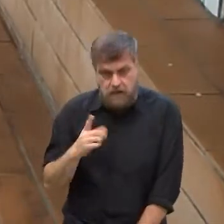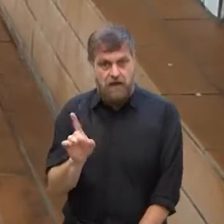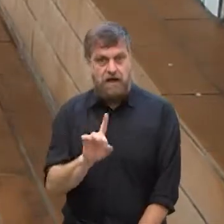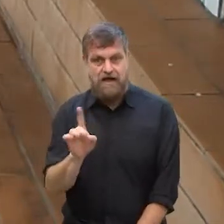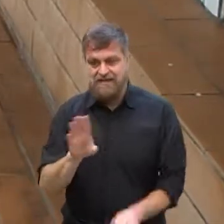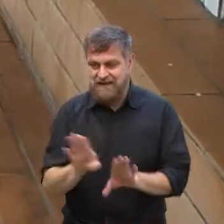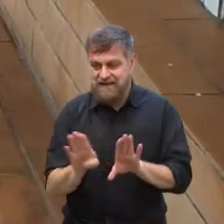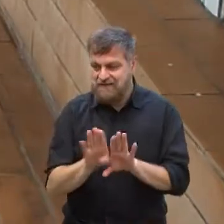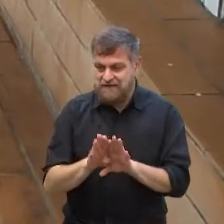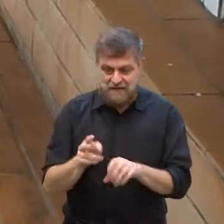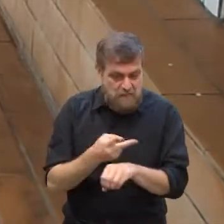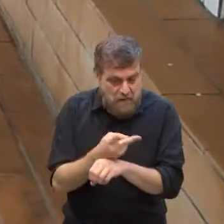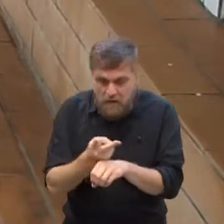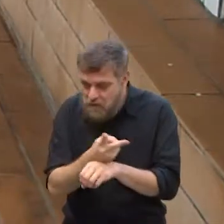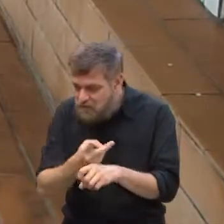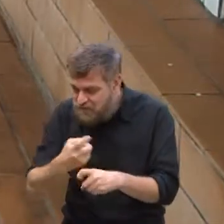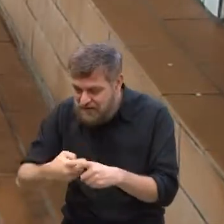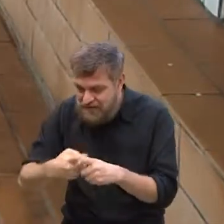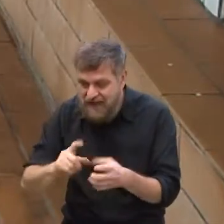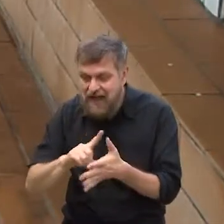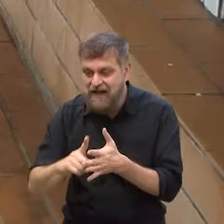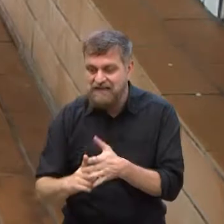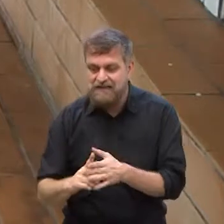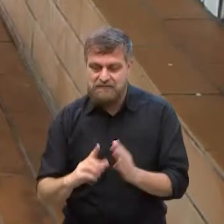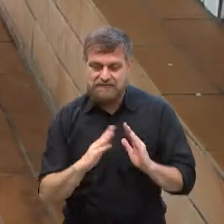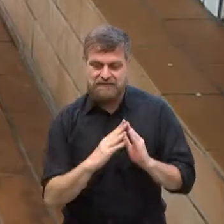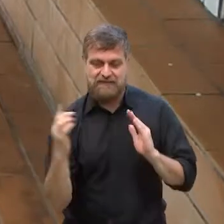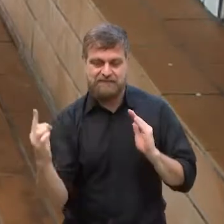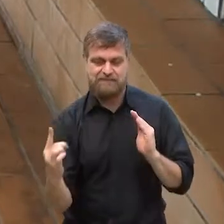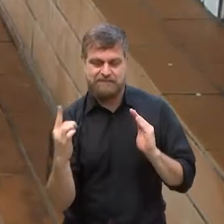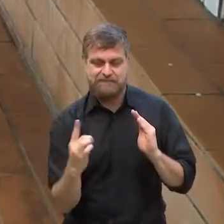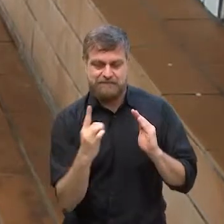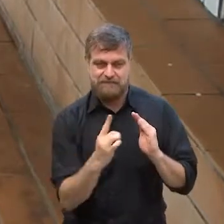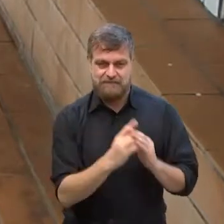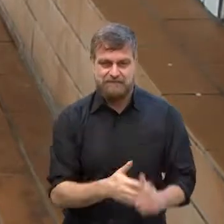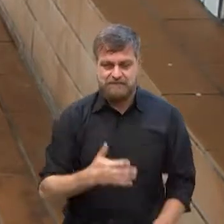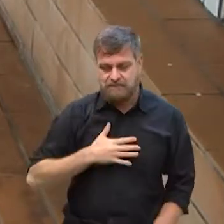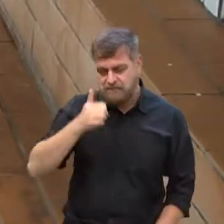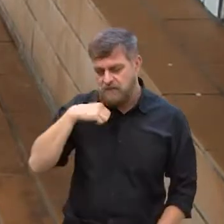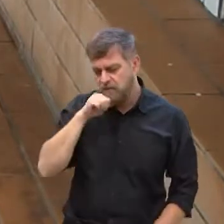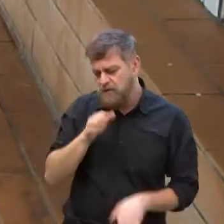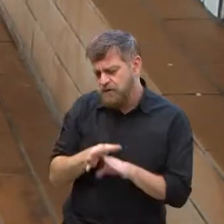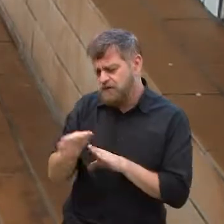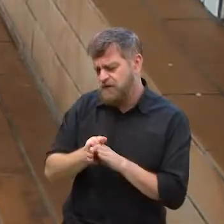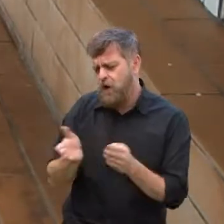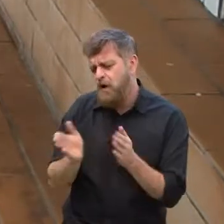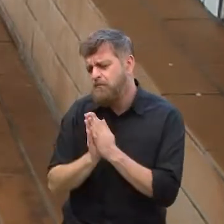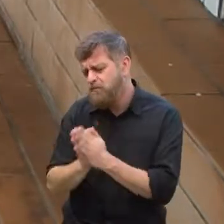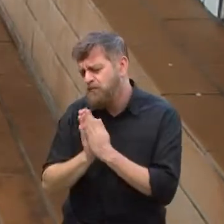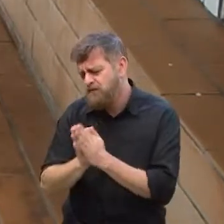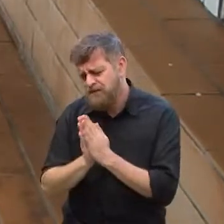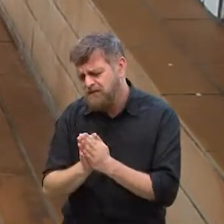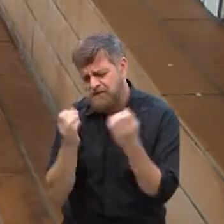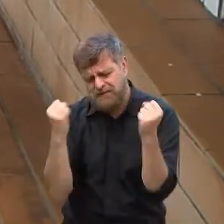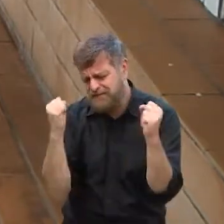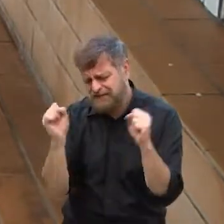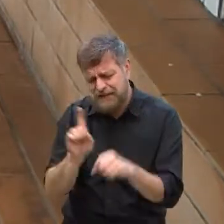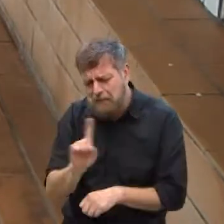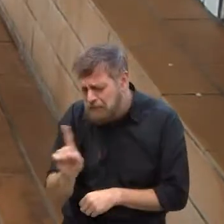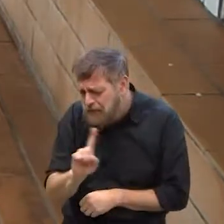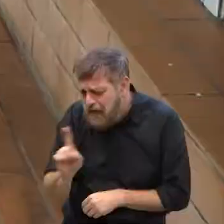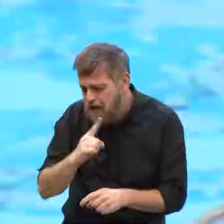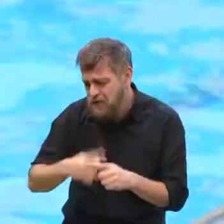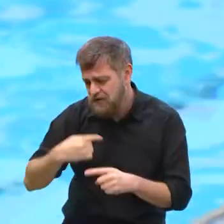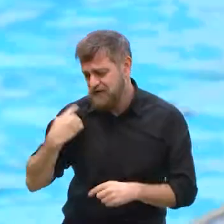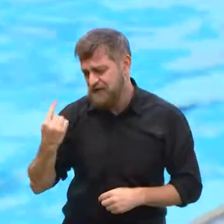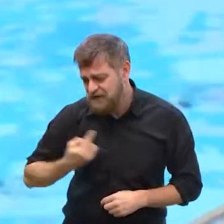Exato. O problema era chegar em casa, né? Que a minha mãe falava, ó, não joga bola hoje, ou não faz a educação física, porque